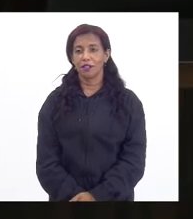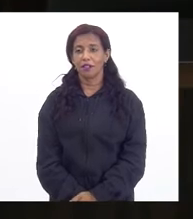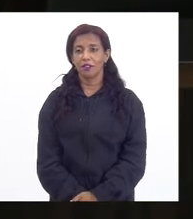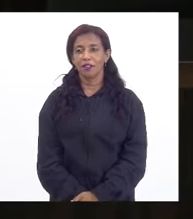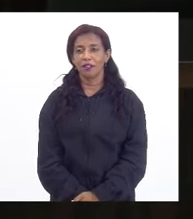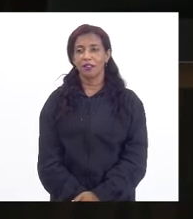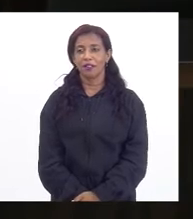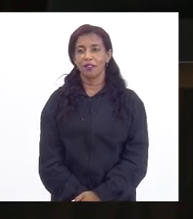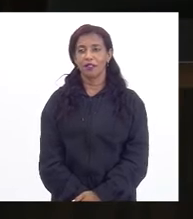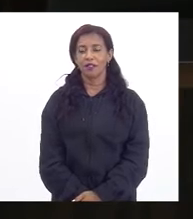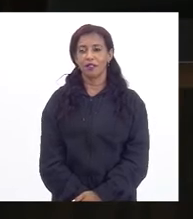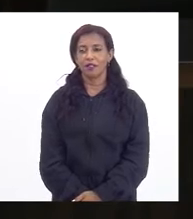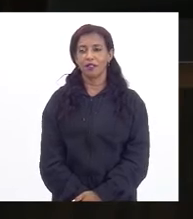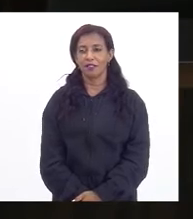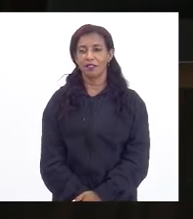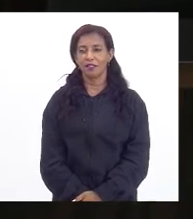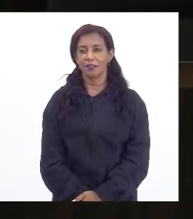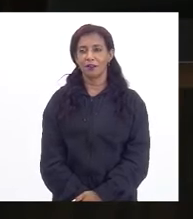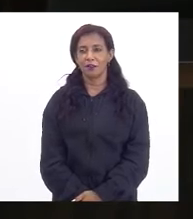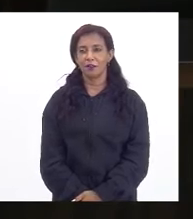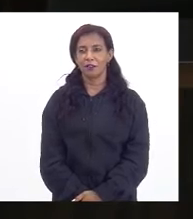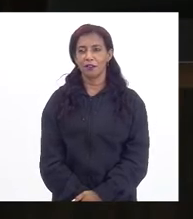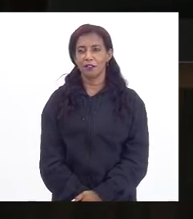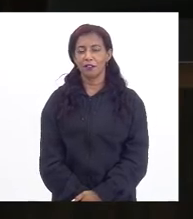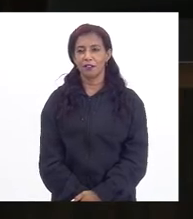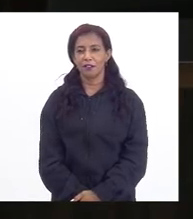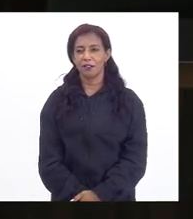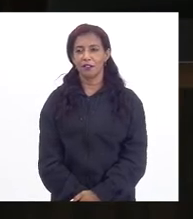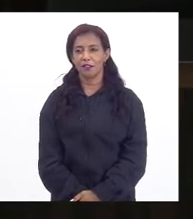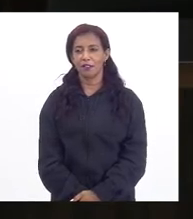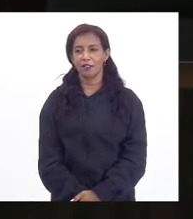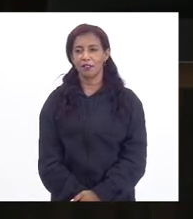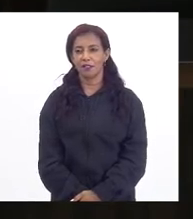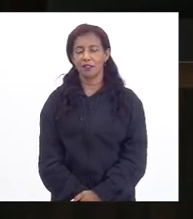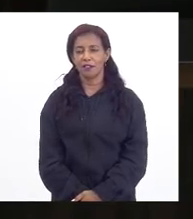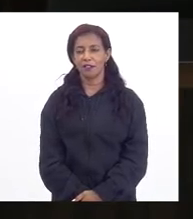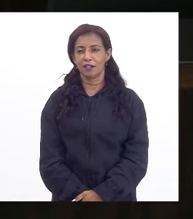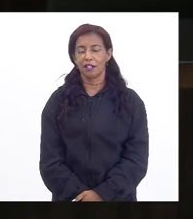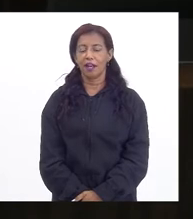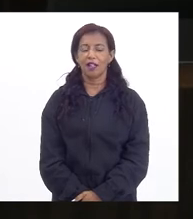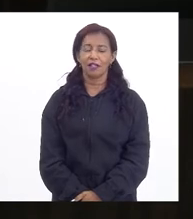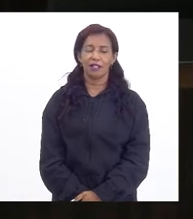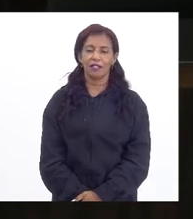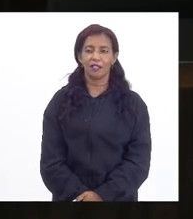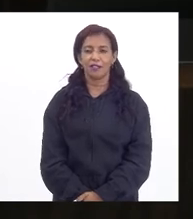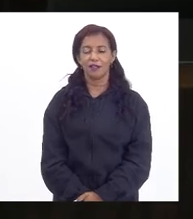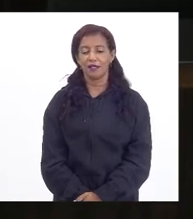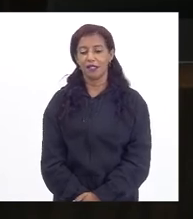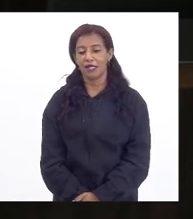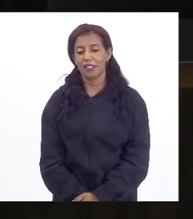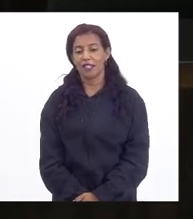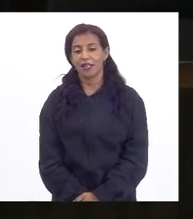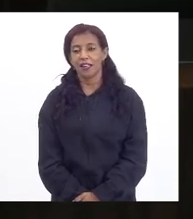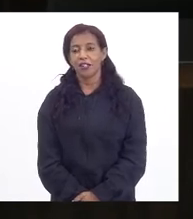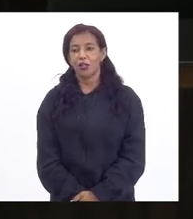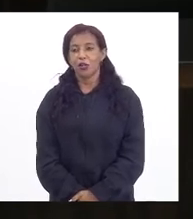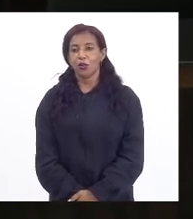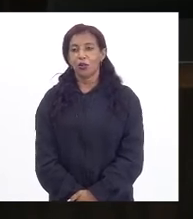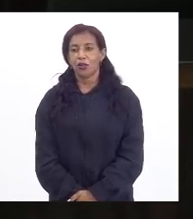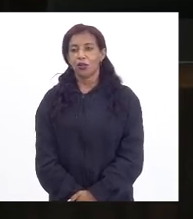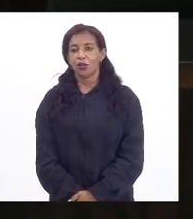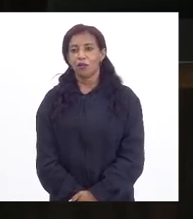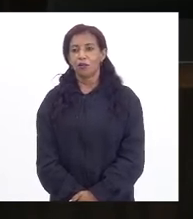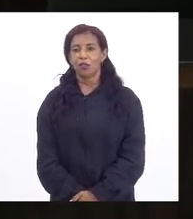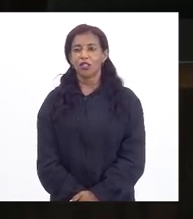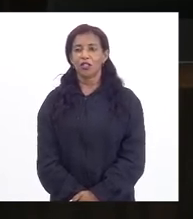Não se encontrando presente, eu queria pedir ao deputado Luiz Paulo que pudesse presidir. Próximo orador inscrito é o